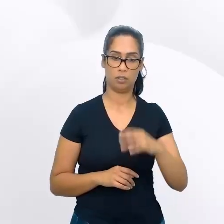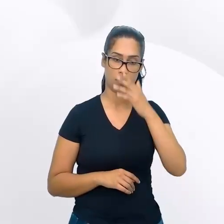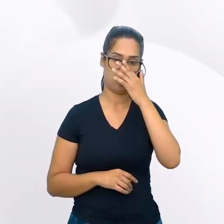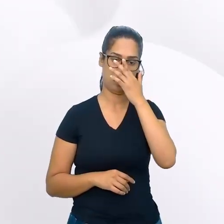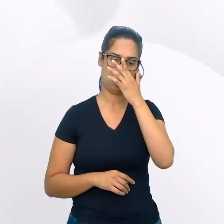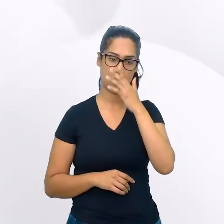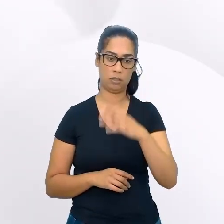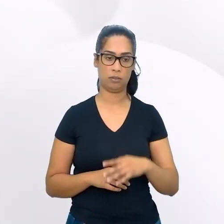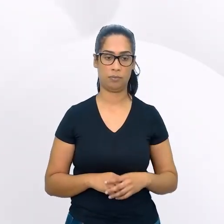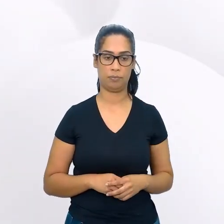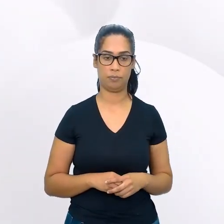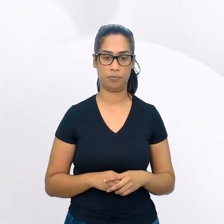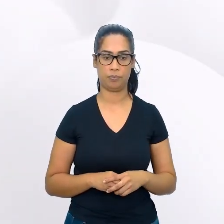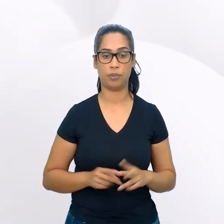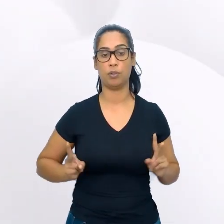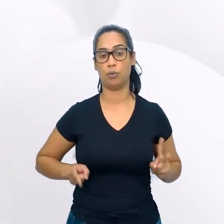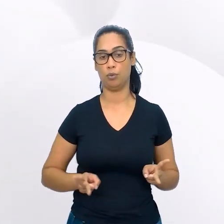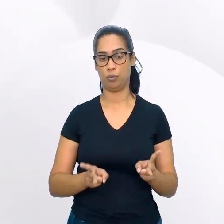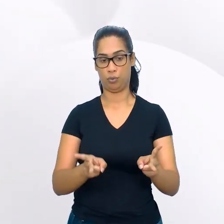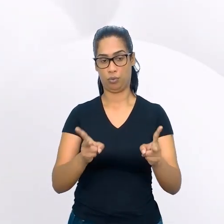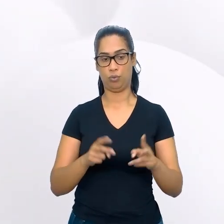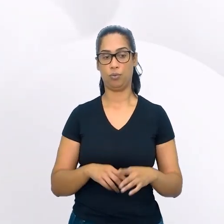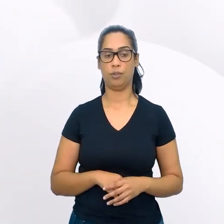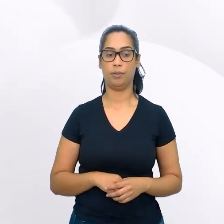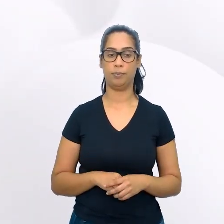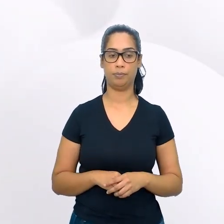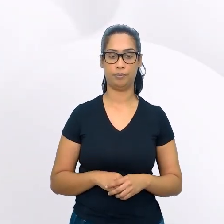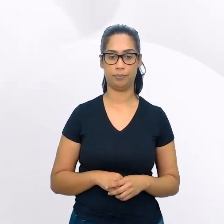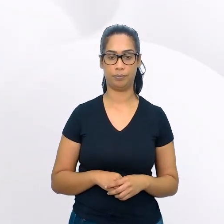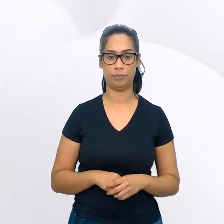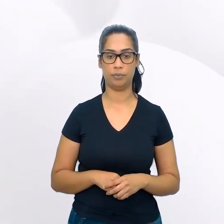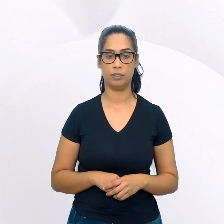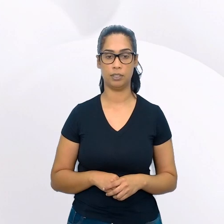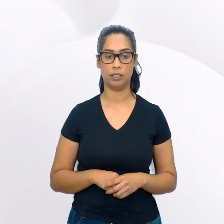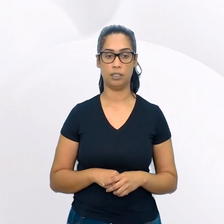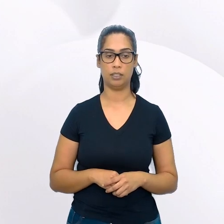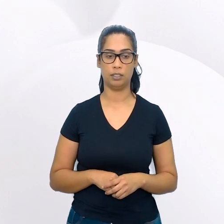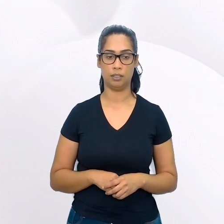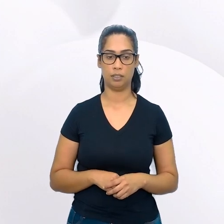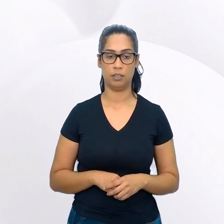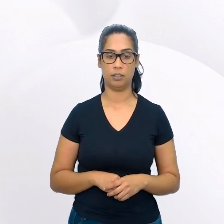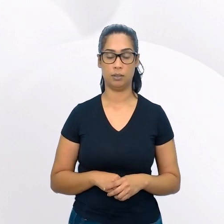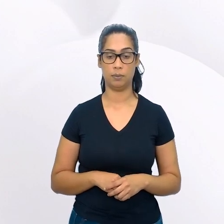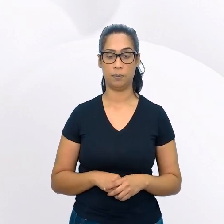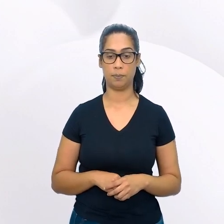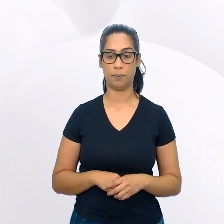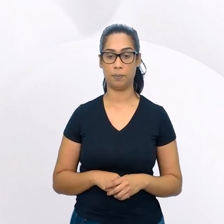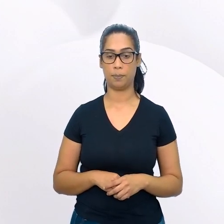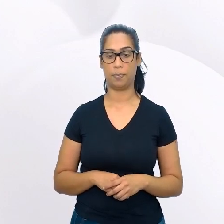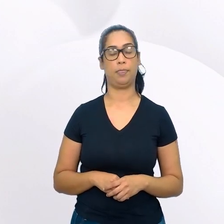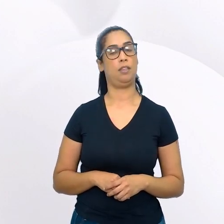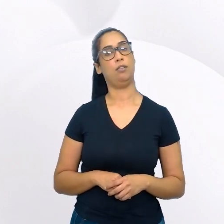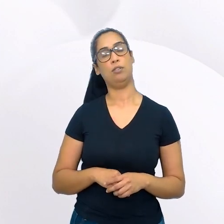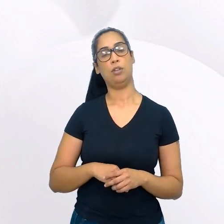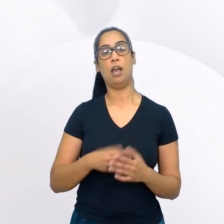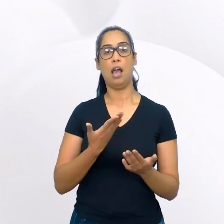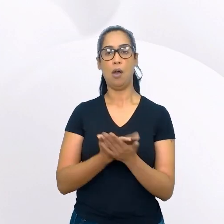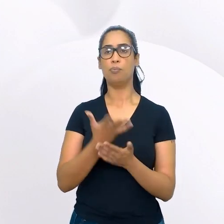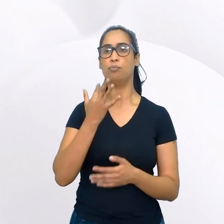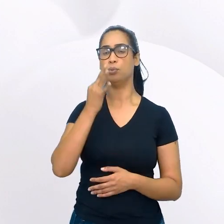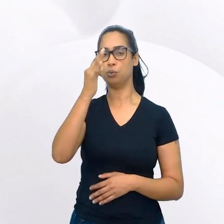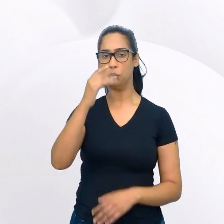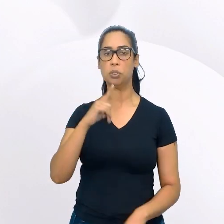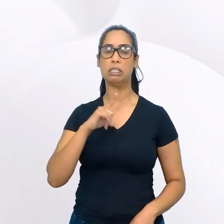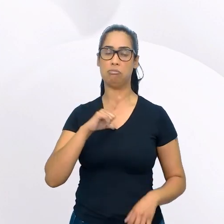Podemos seguir Podemos seguir porque a gente vai voltar nesse tema né nessa questão da legislação em outros momentos né